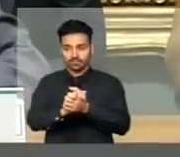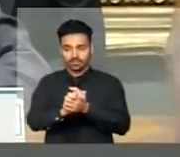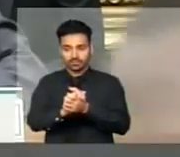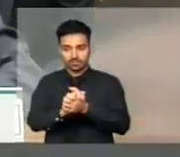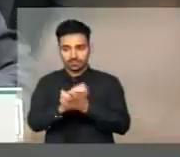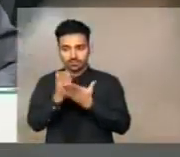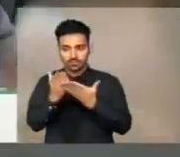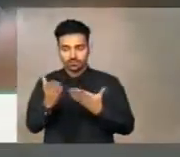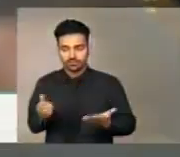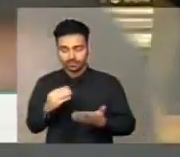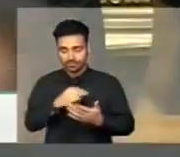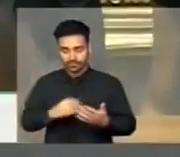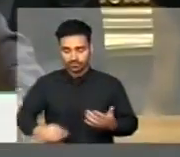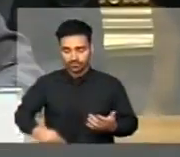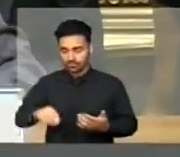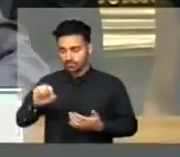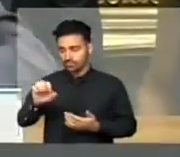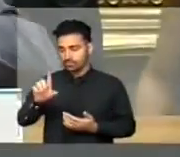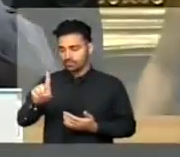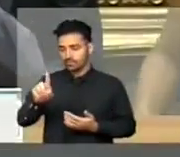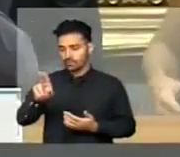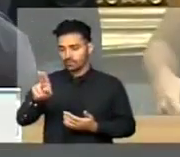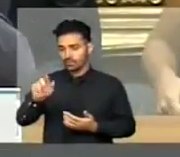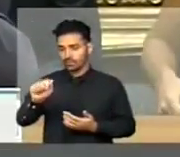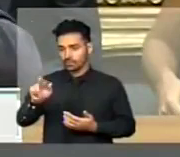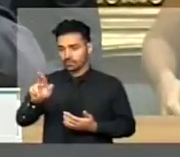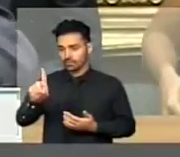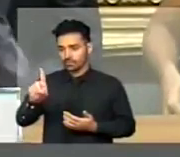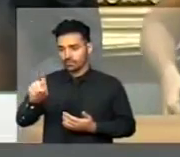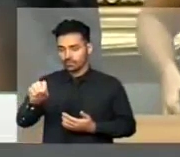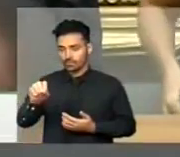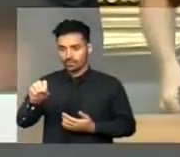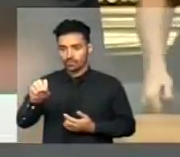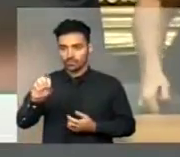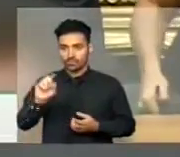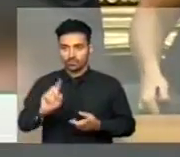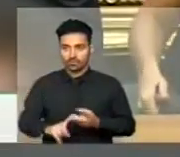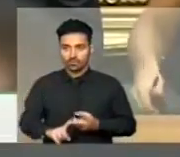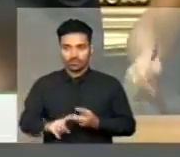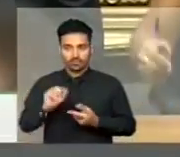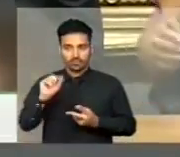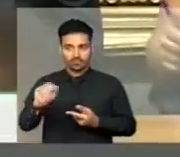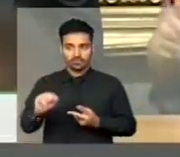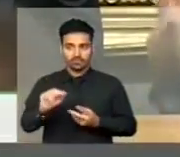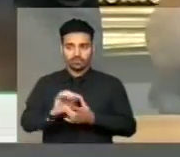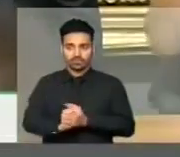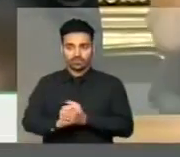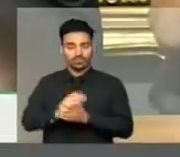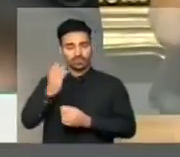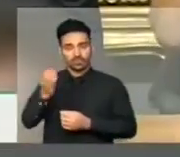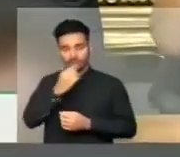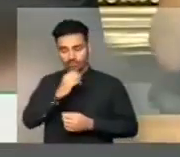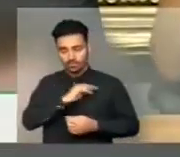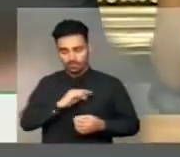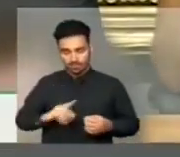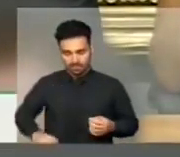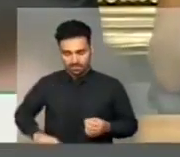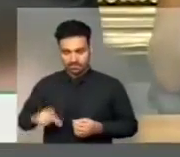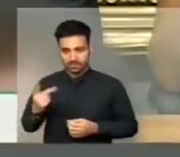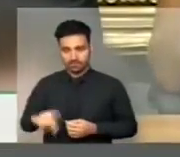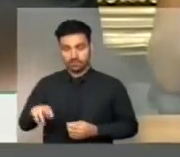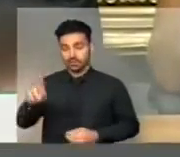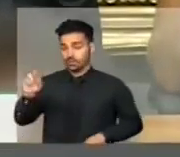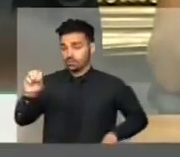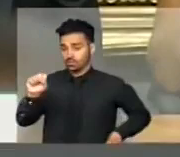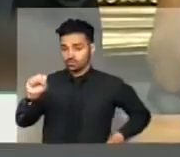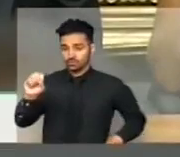Eduardo Cardoso, aqui representando a presidente da República, cumprimentar o presidente Rosso e